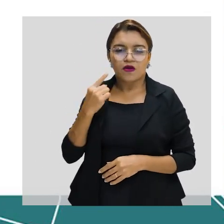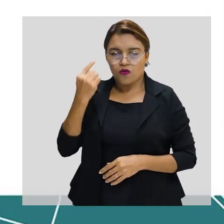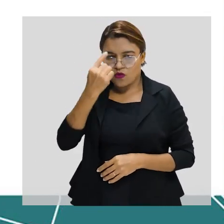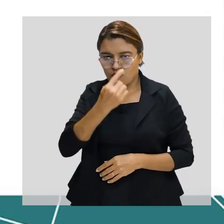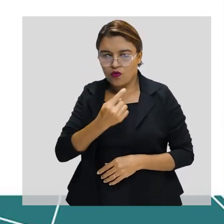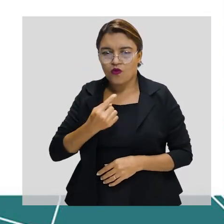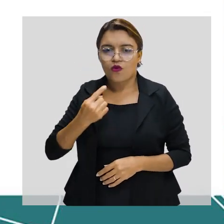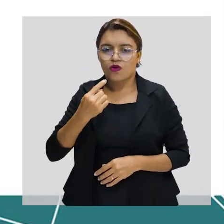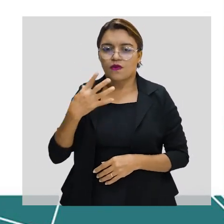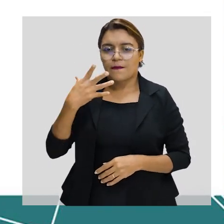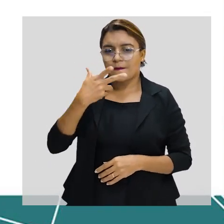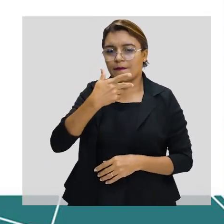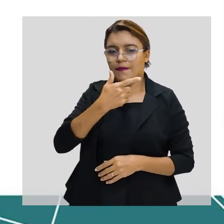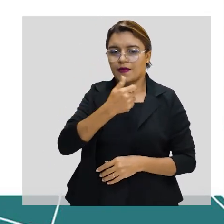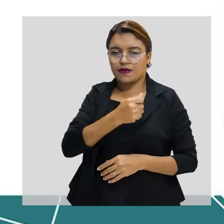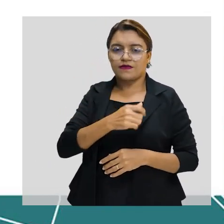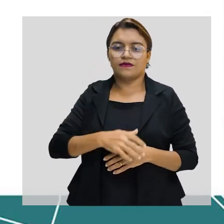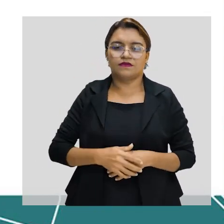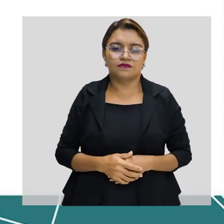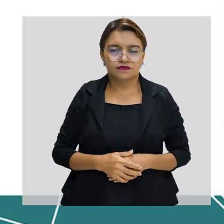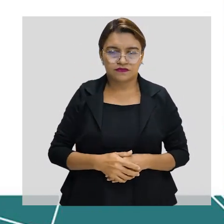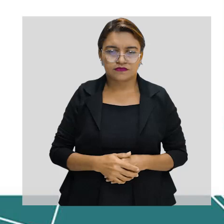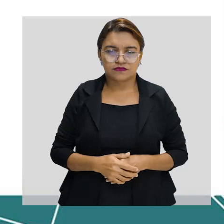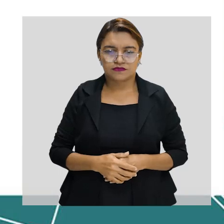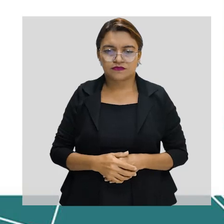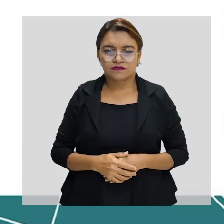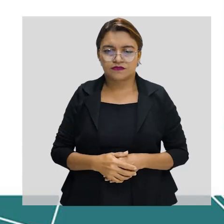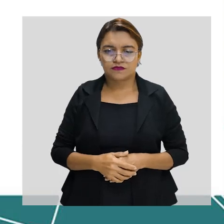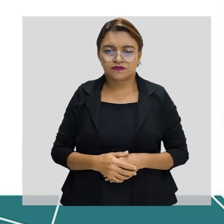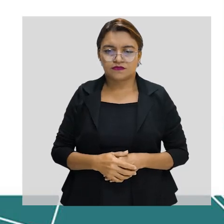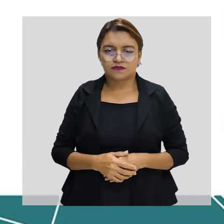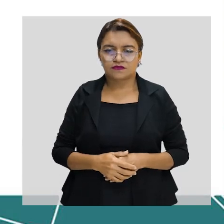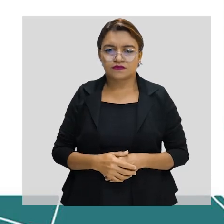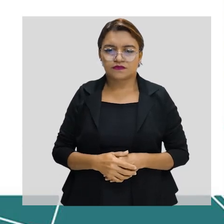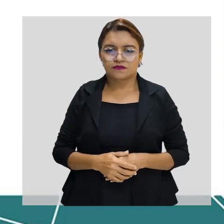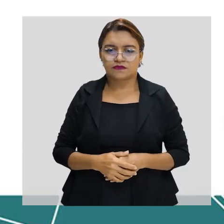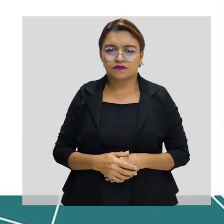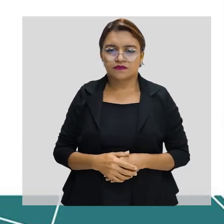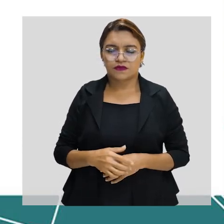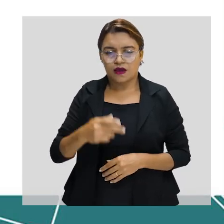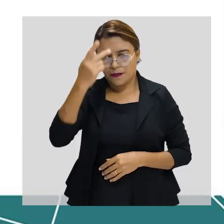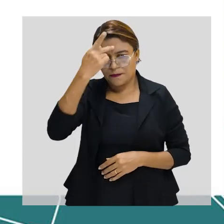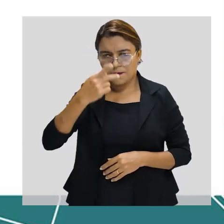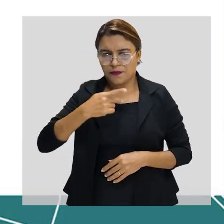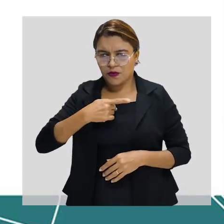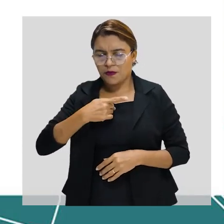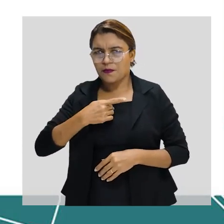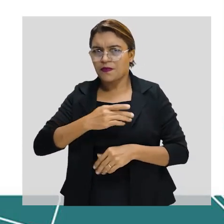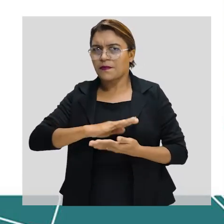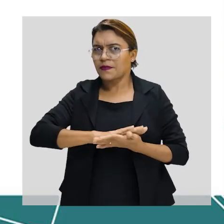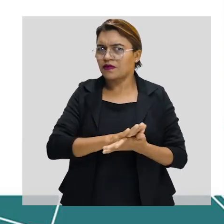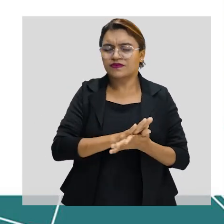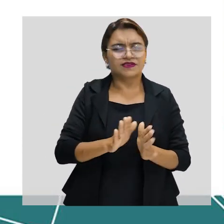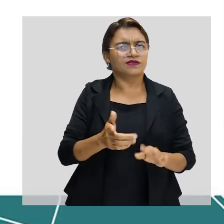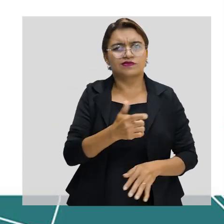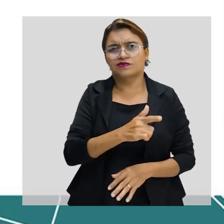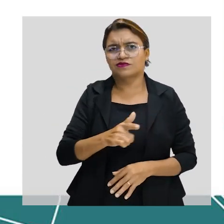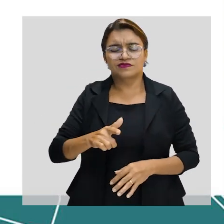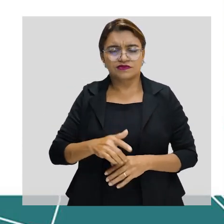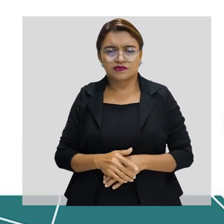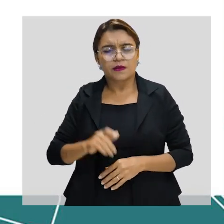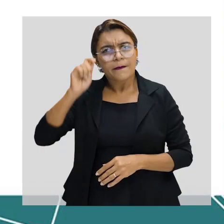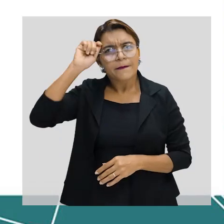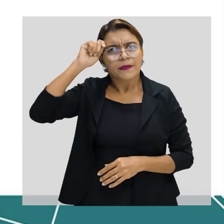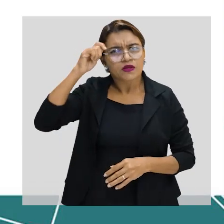contra o velho belo imposto. E não me prego em ser preto. Negro, pronto. Contra tudo que costuma